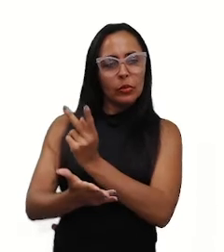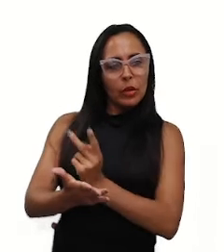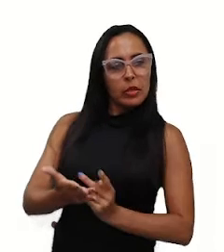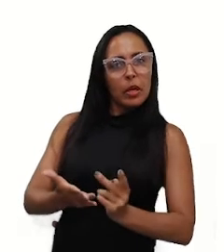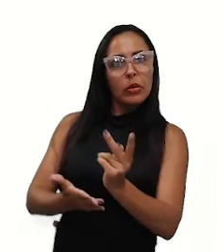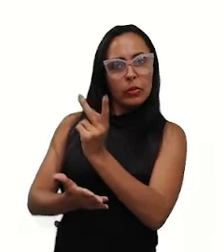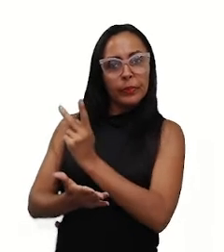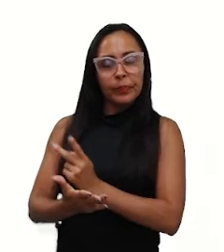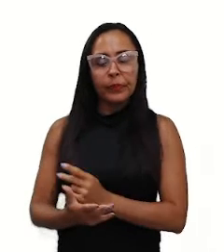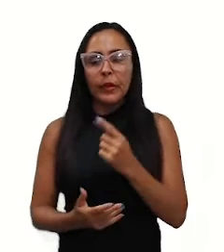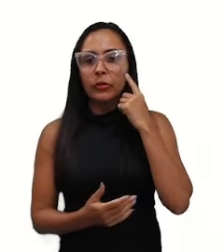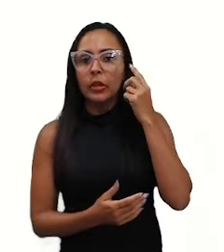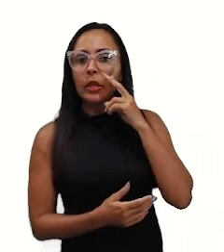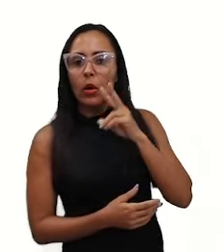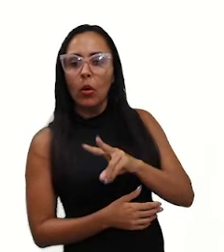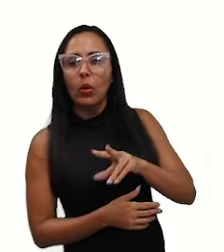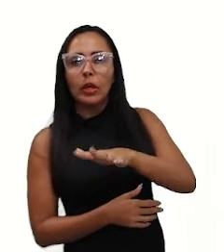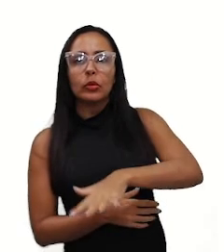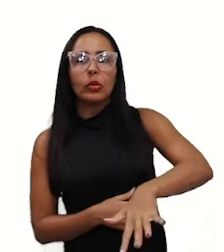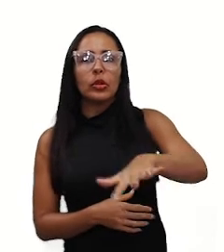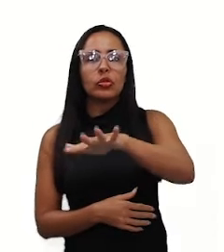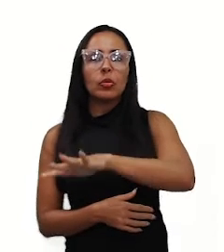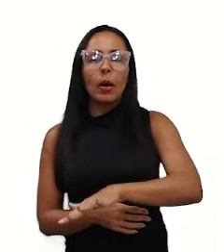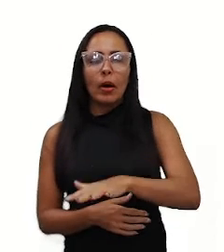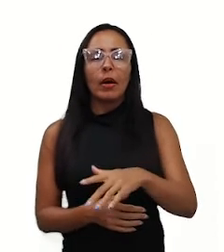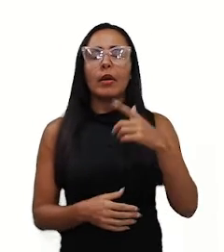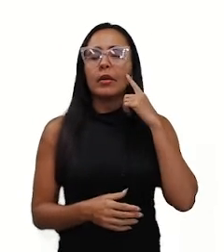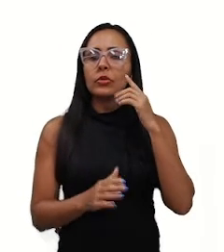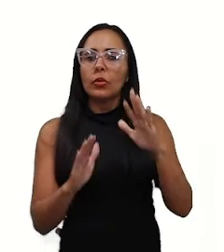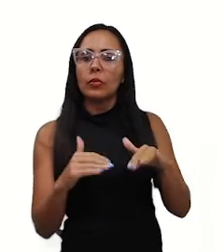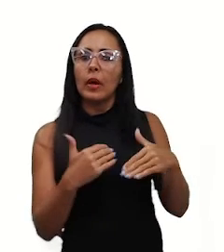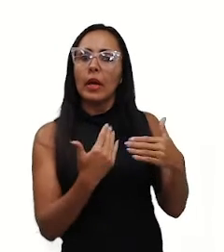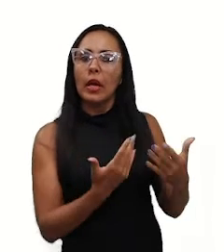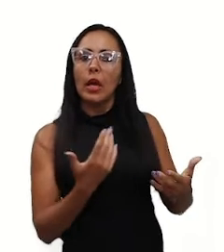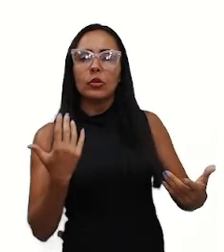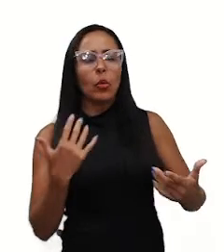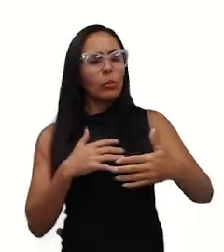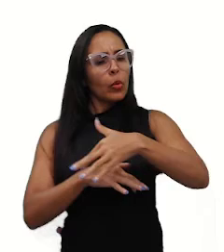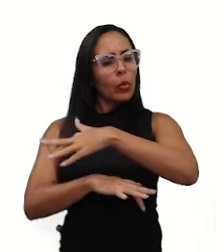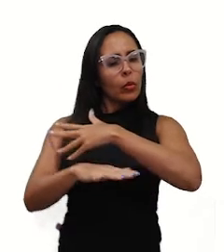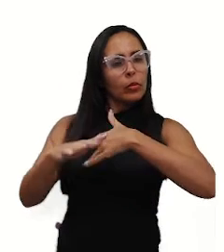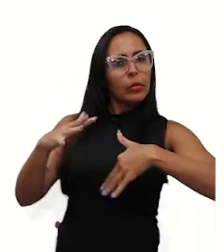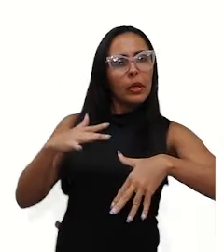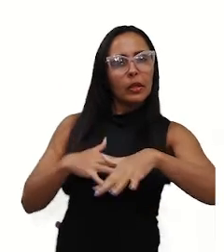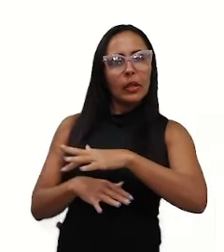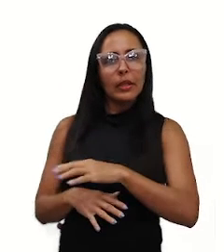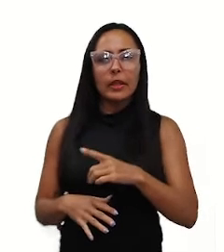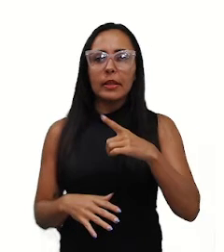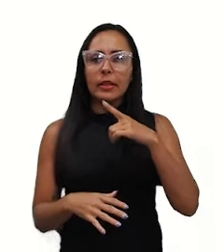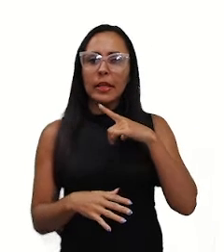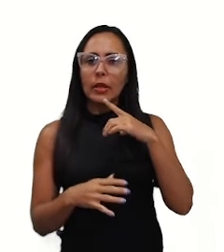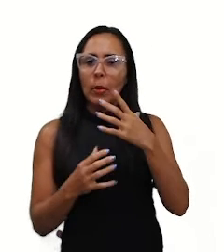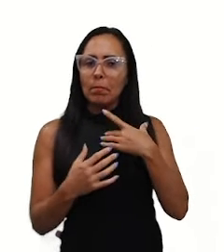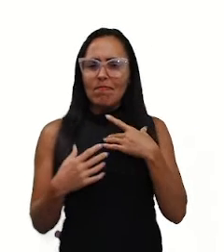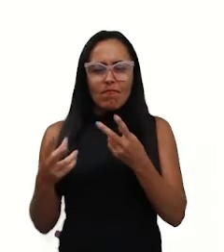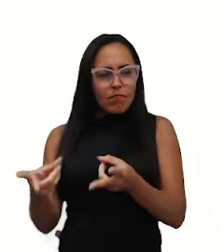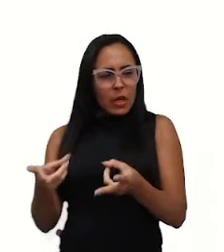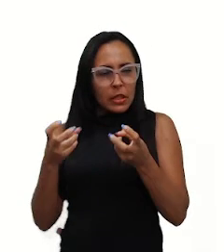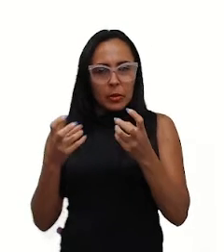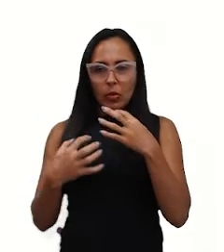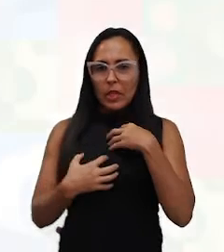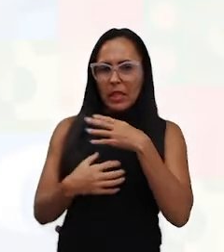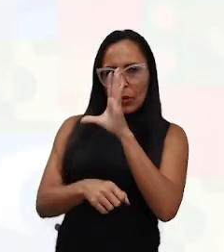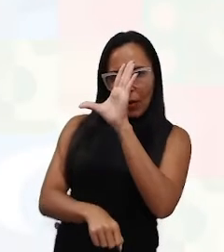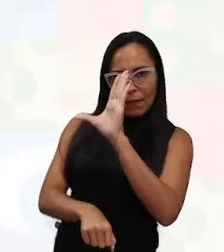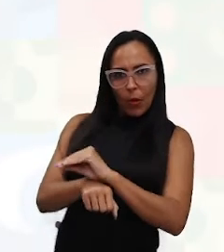gente olha, um espaço externo, um espaço urbano, a gente sempre tem essa sensação quando a gente tira uma foto, quando a